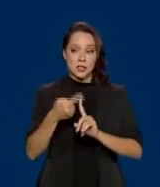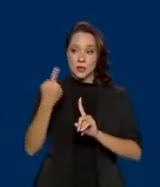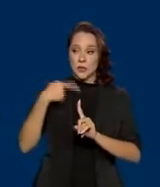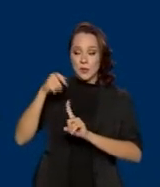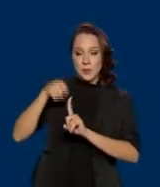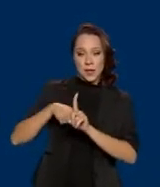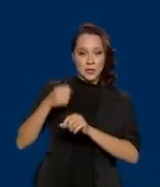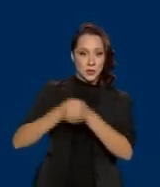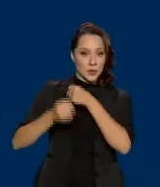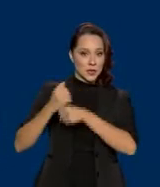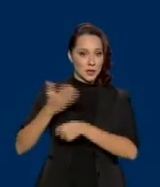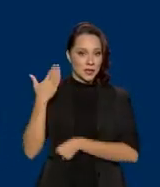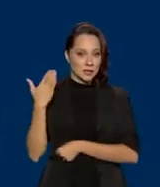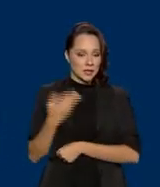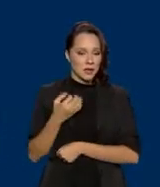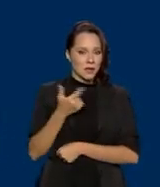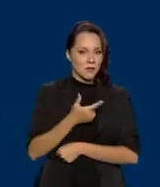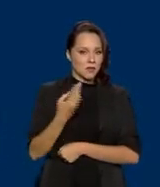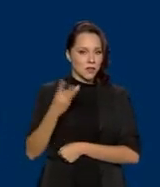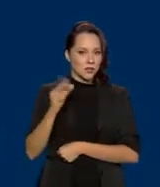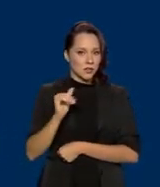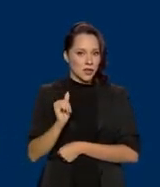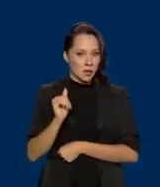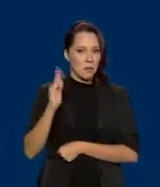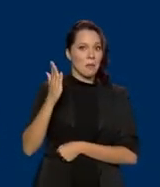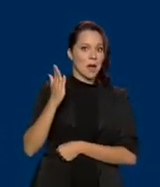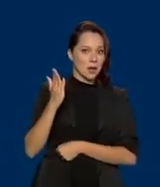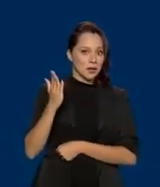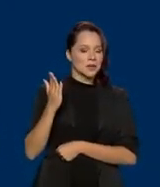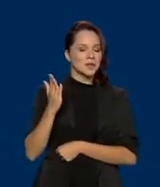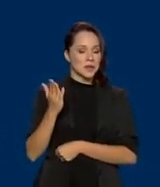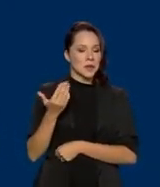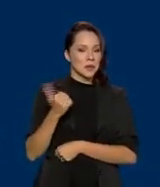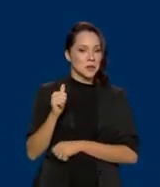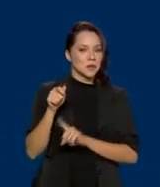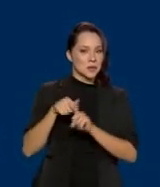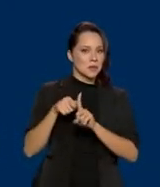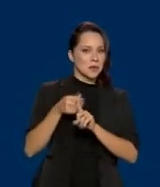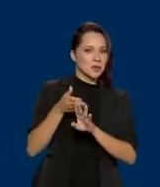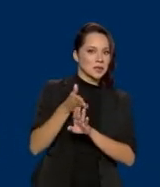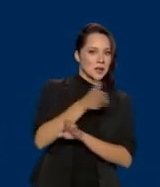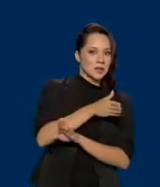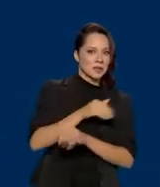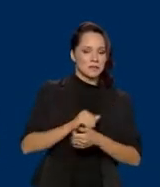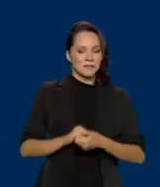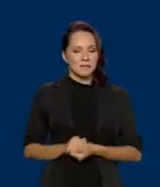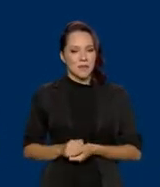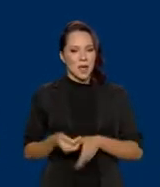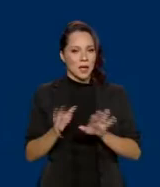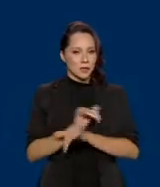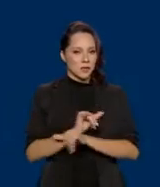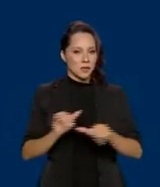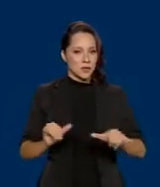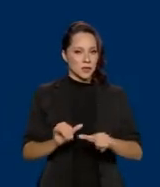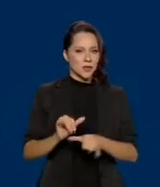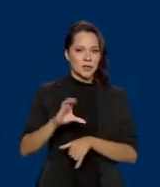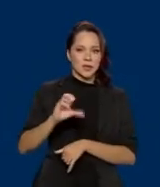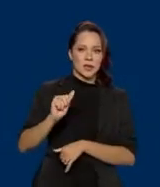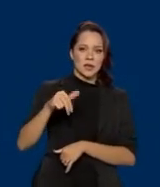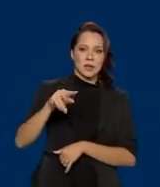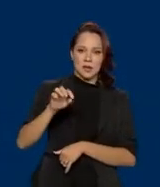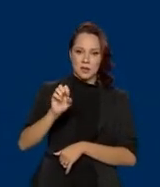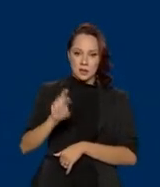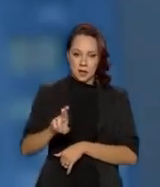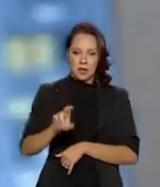último mês do ano passado foi 23 por cento maior que a média dos 11 meses anteriores os dados são do kantar IBOPE